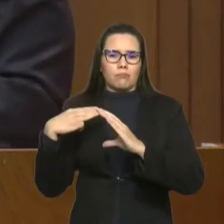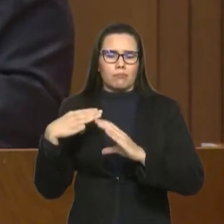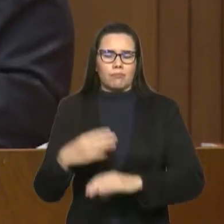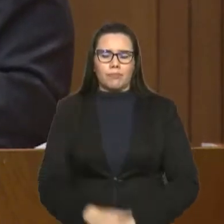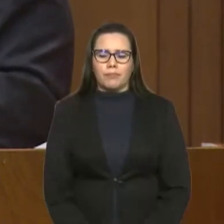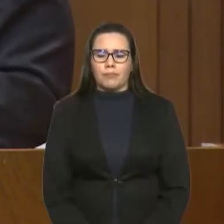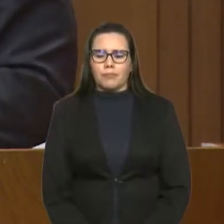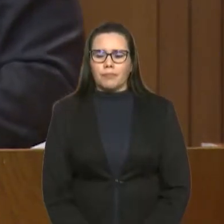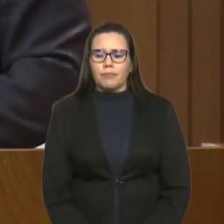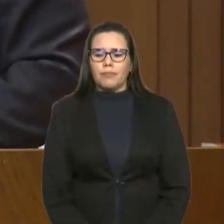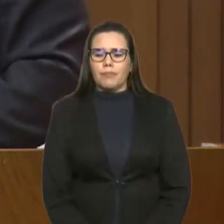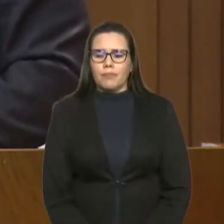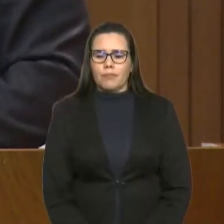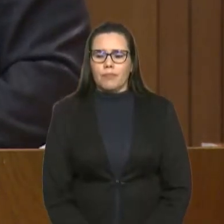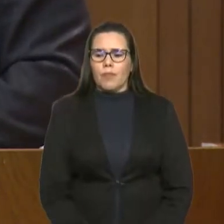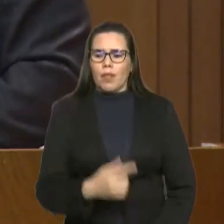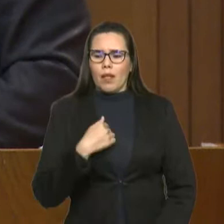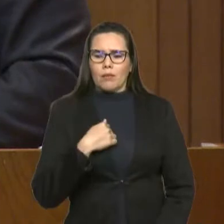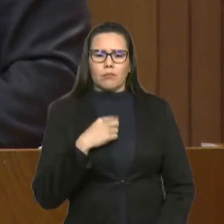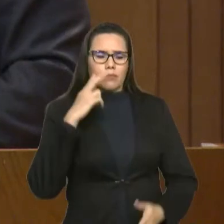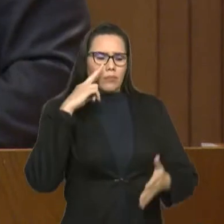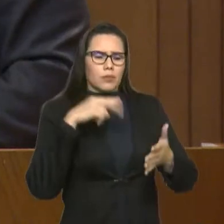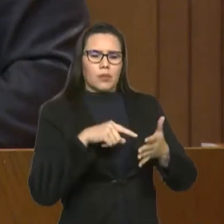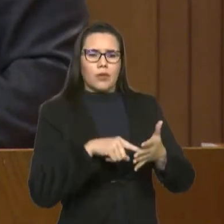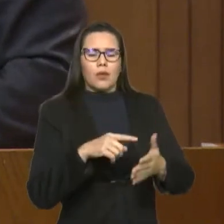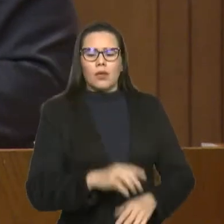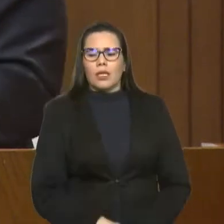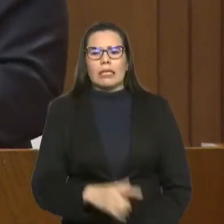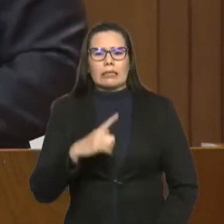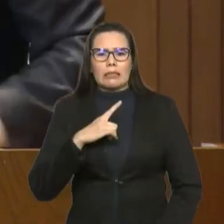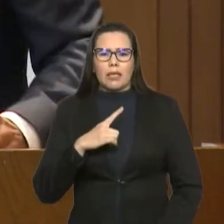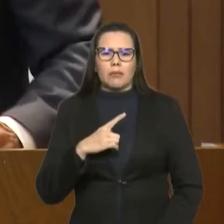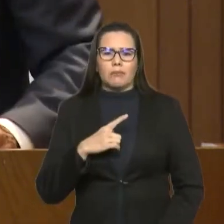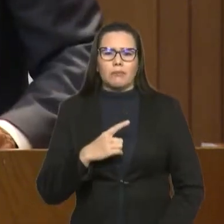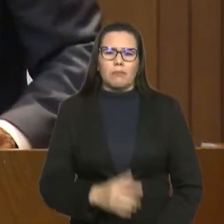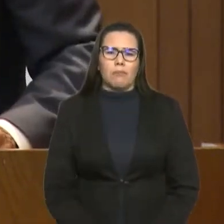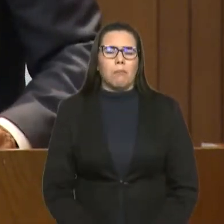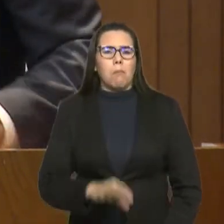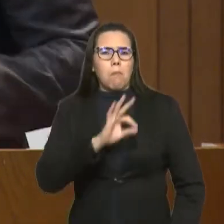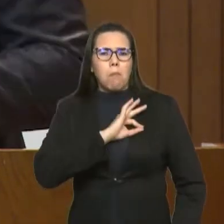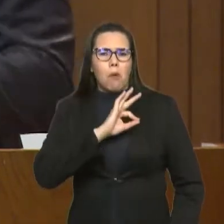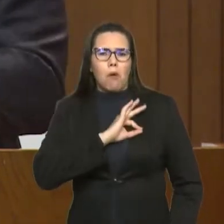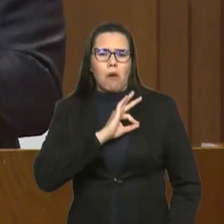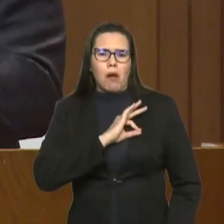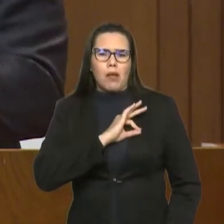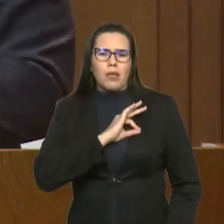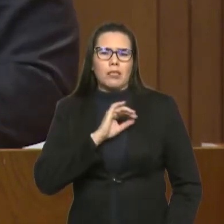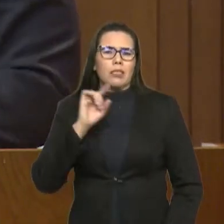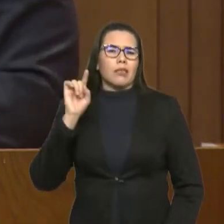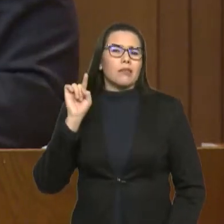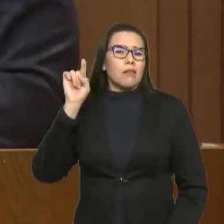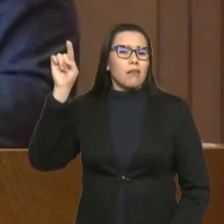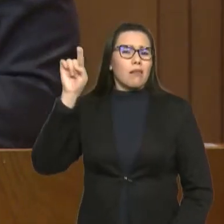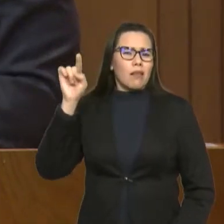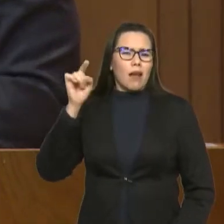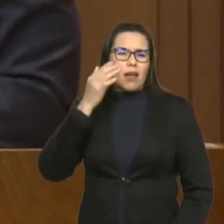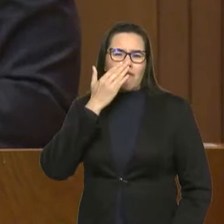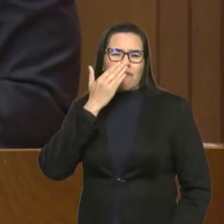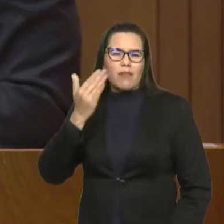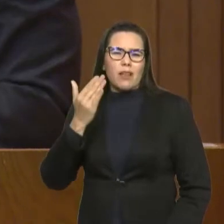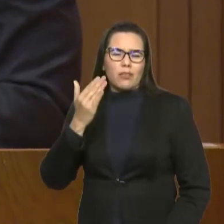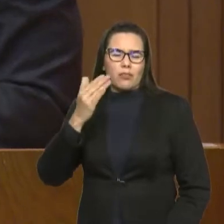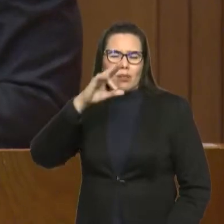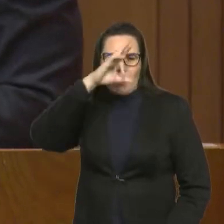de que a força policial está sendo utilizada para retirar esses manifestantes da porta